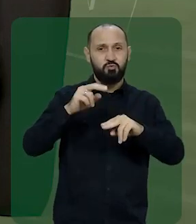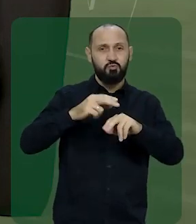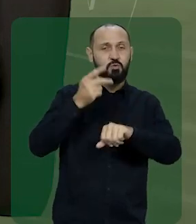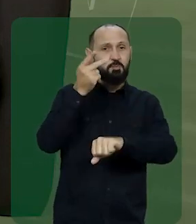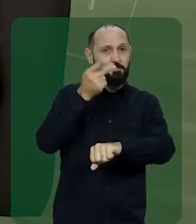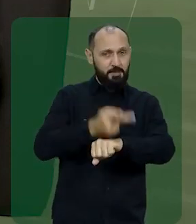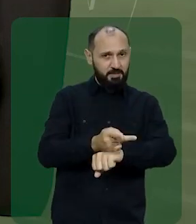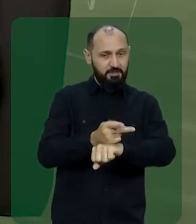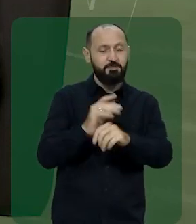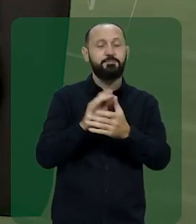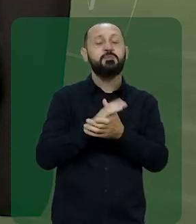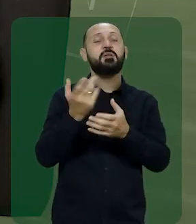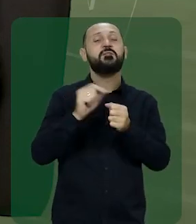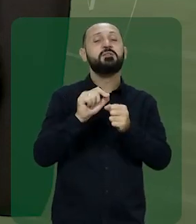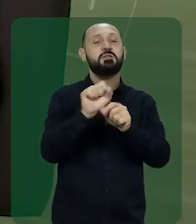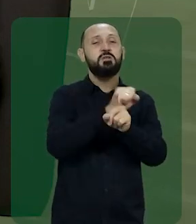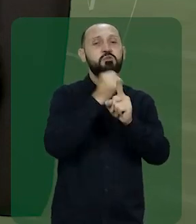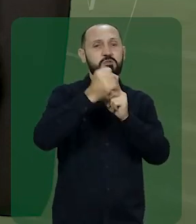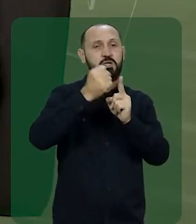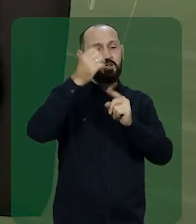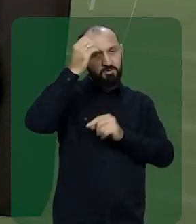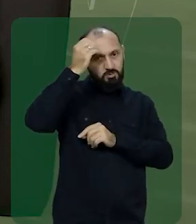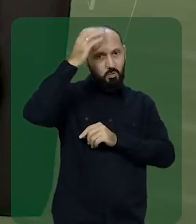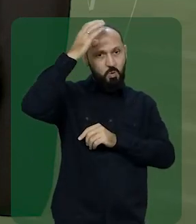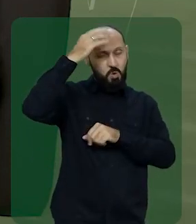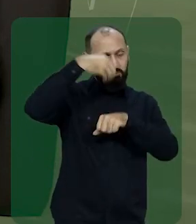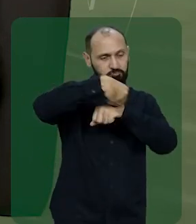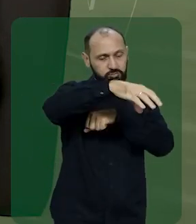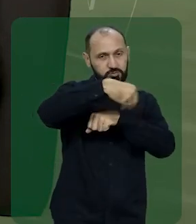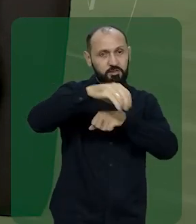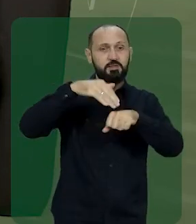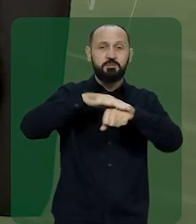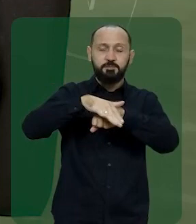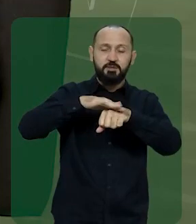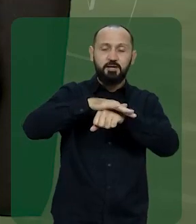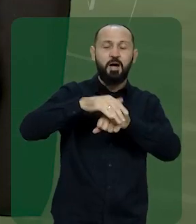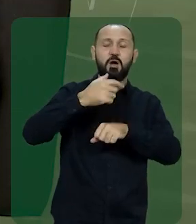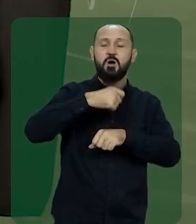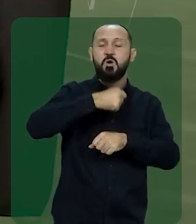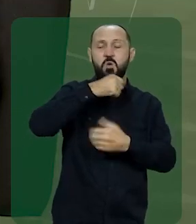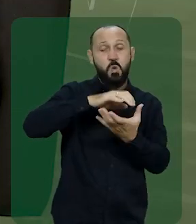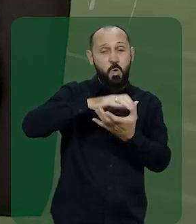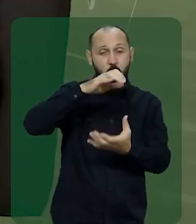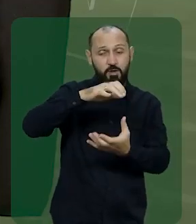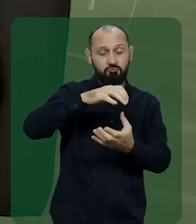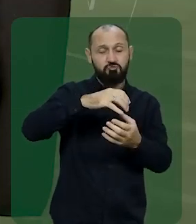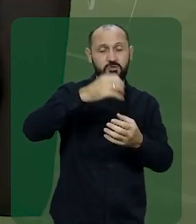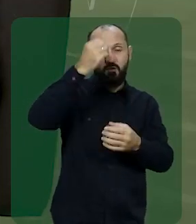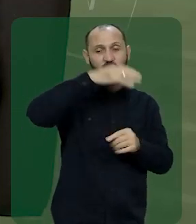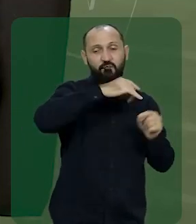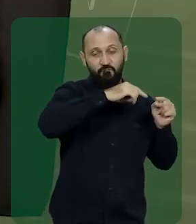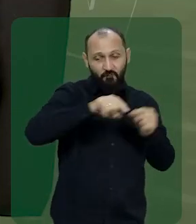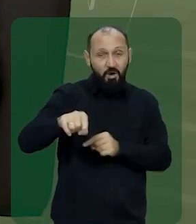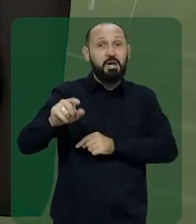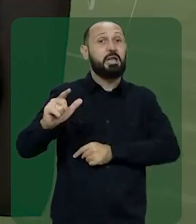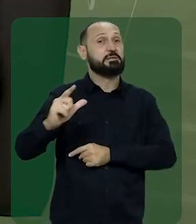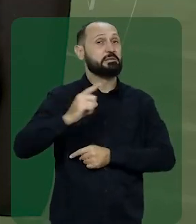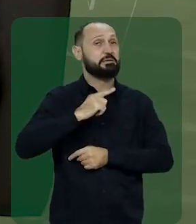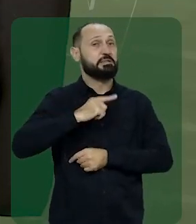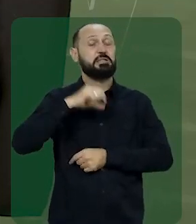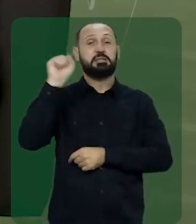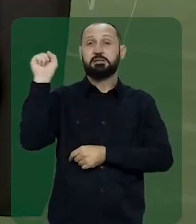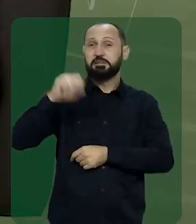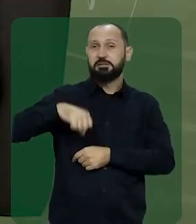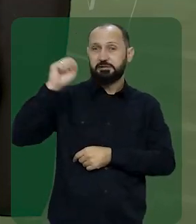violência contra a pessoa idosa, que é o Junho Prata. E o Junho Prata, né, a gente aproveita para conscientizar